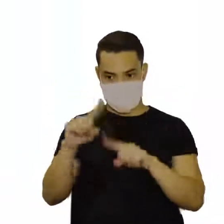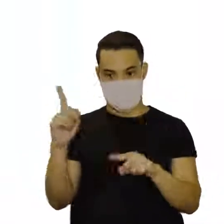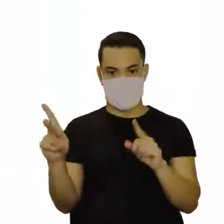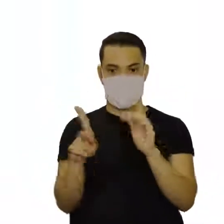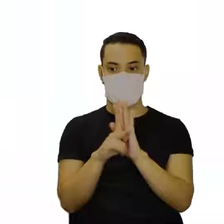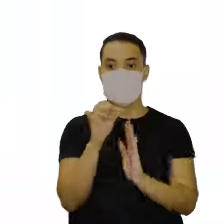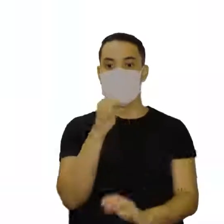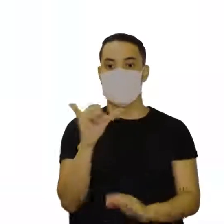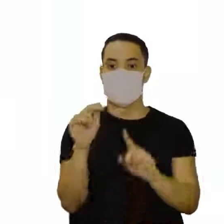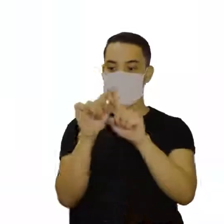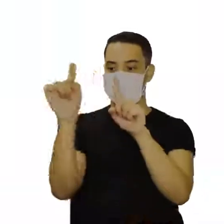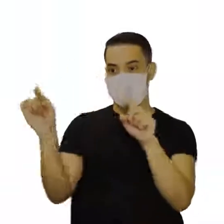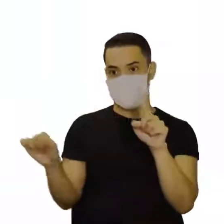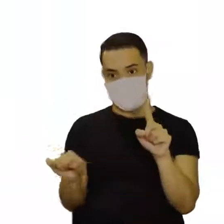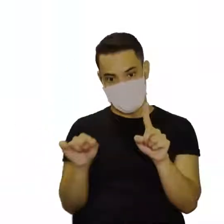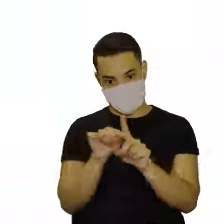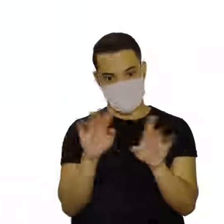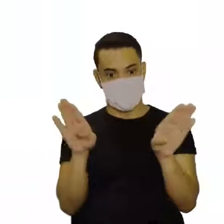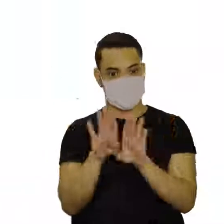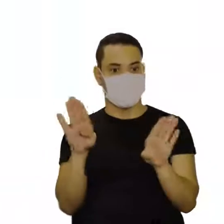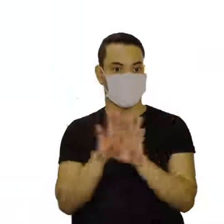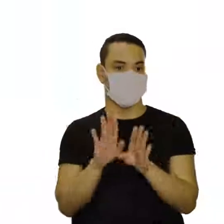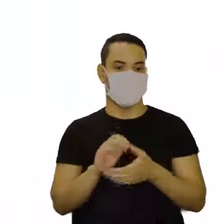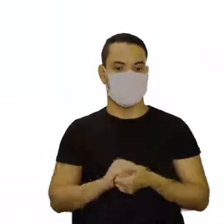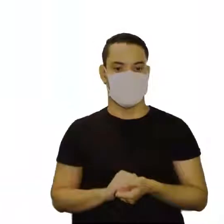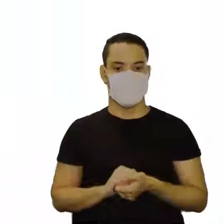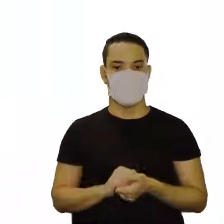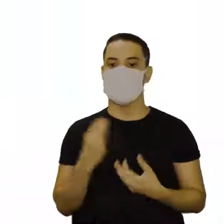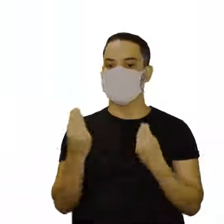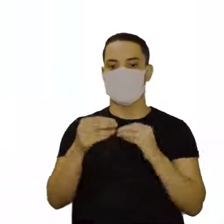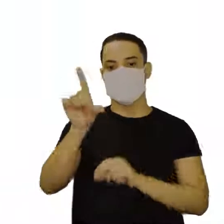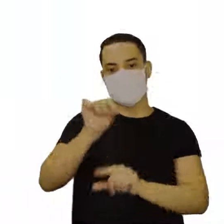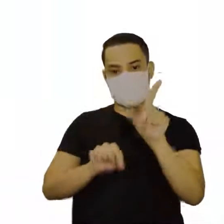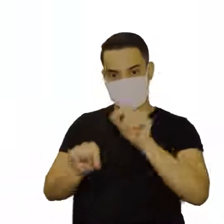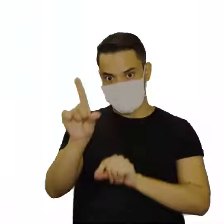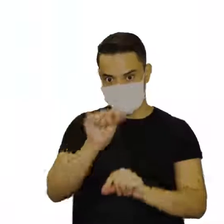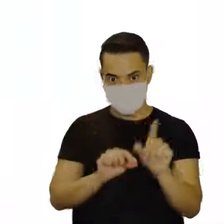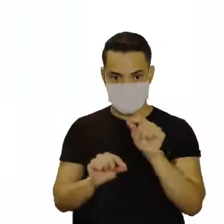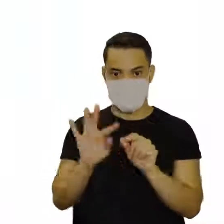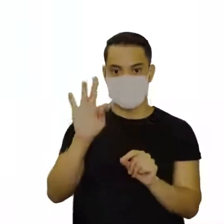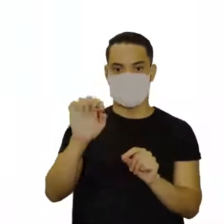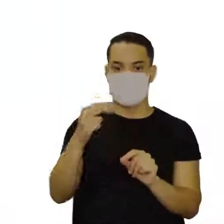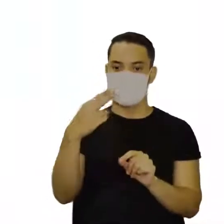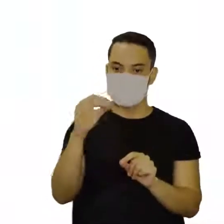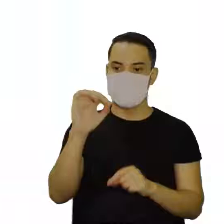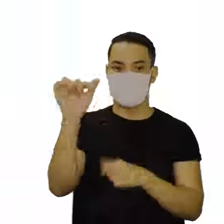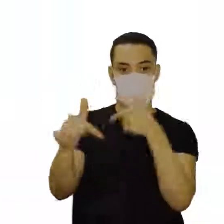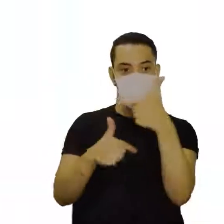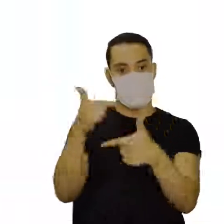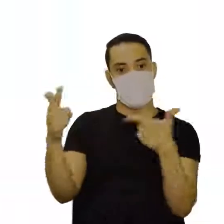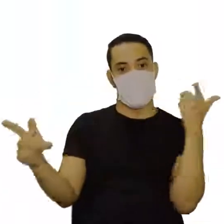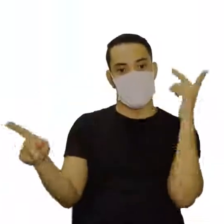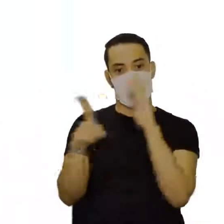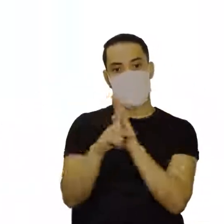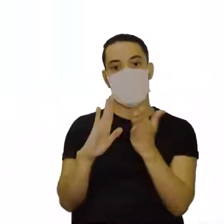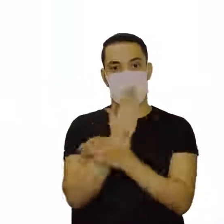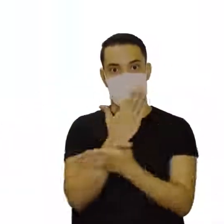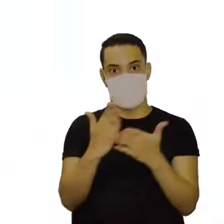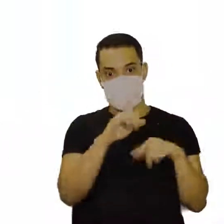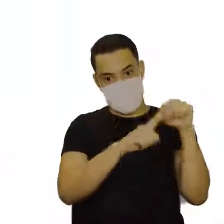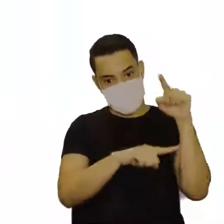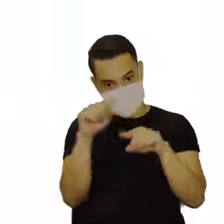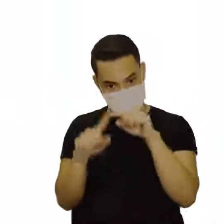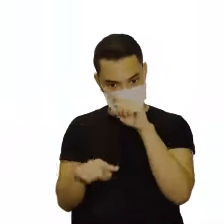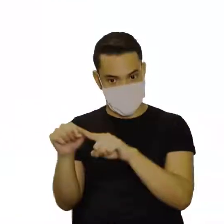circuitos elétricos e eletrônicos, seleção de tensão de trabalho para certos